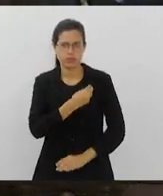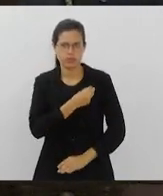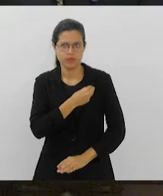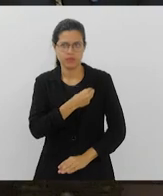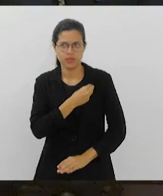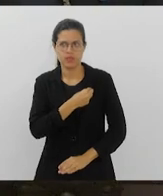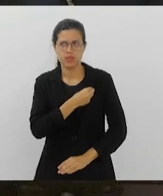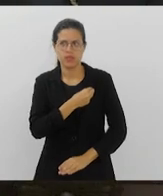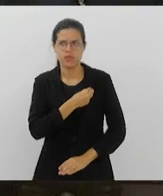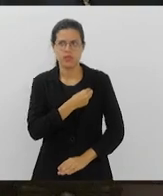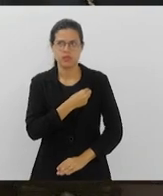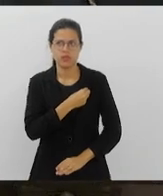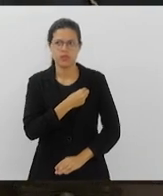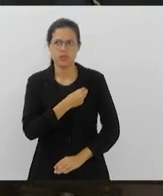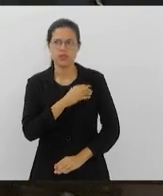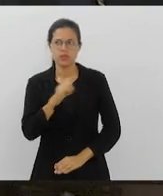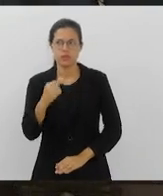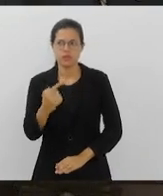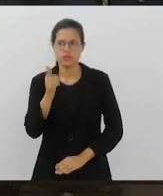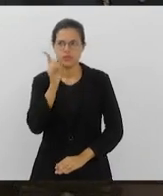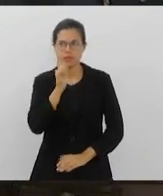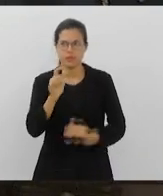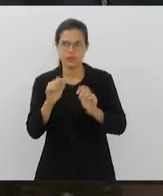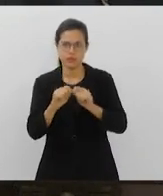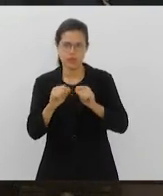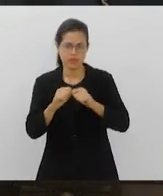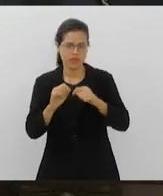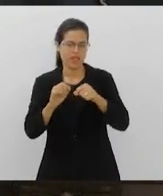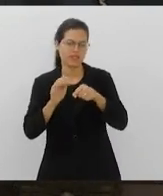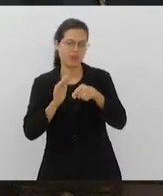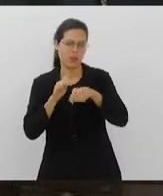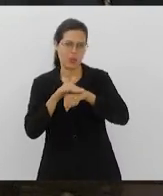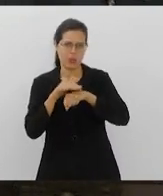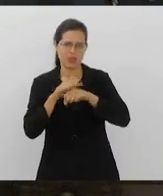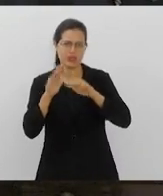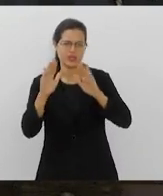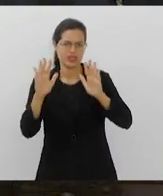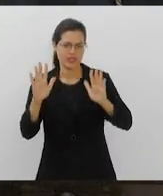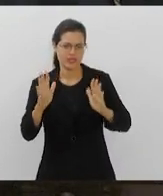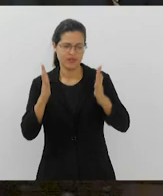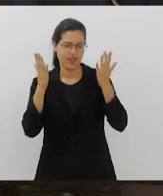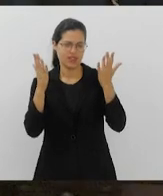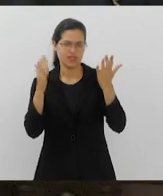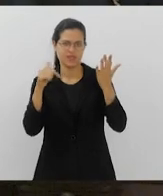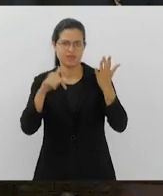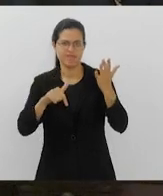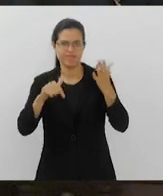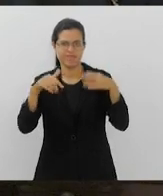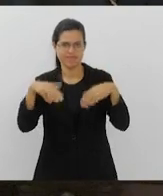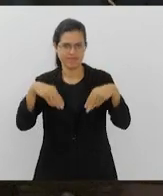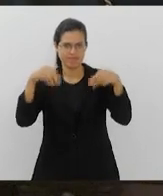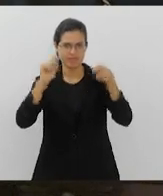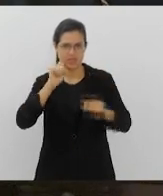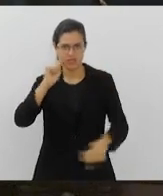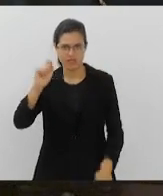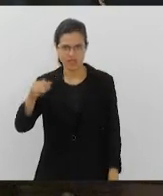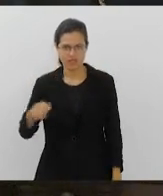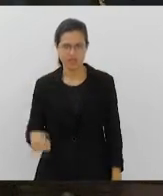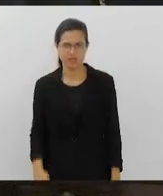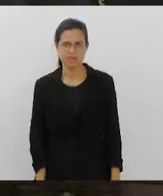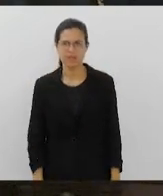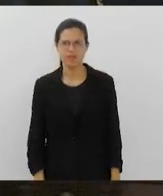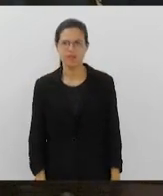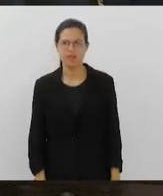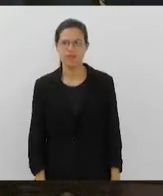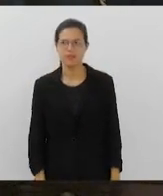nós realizássemos essa noite festiva aqui no Palácio Tiradentes. Bem, eu